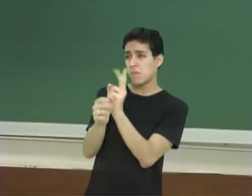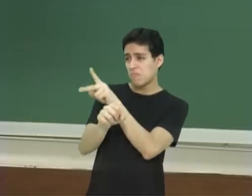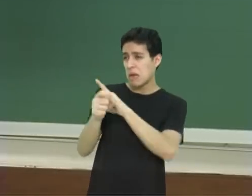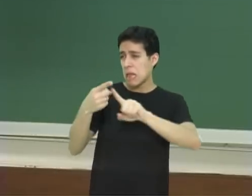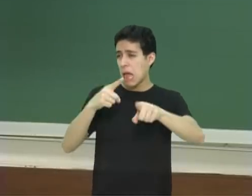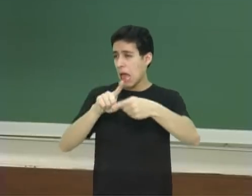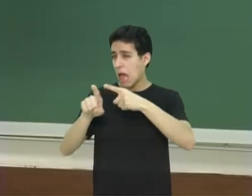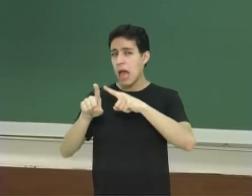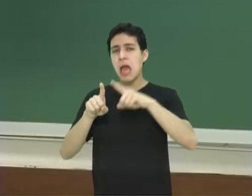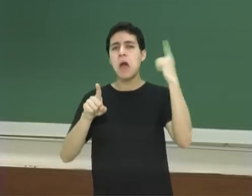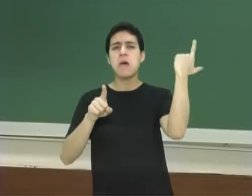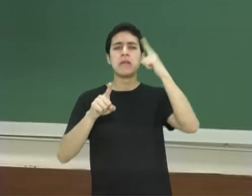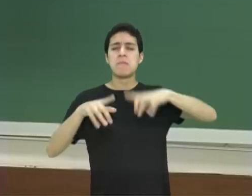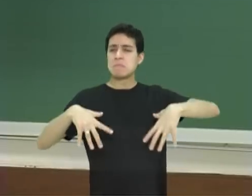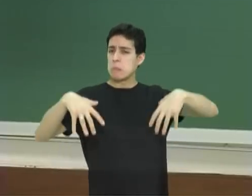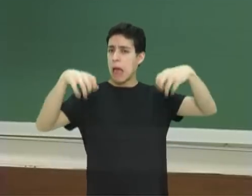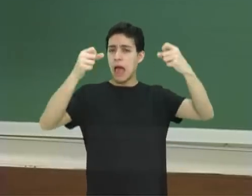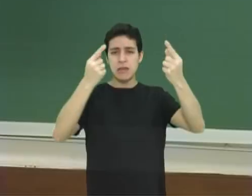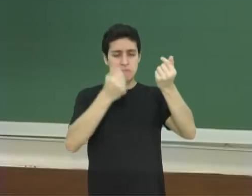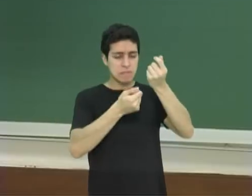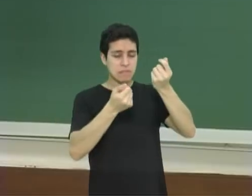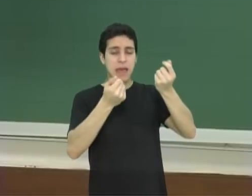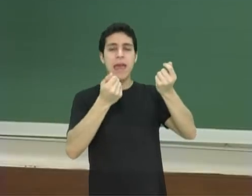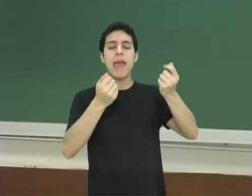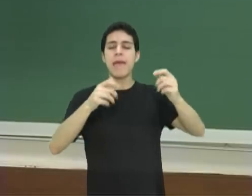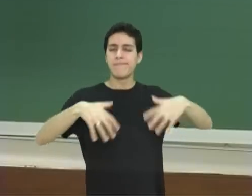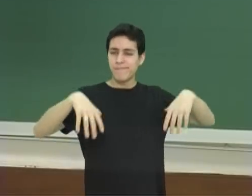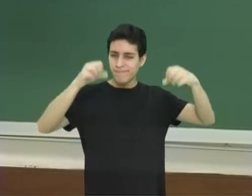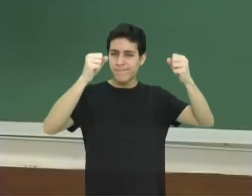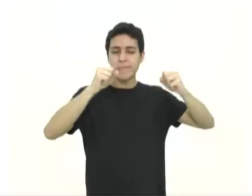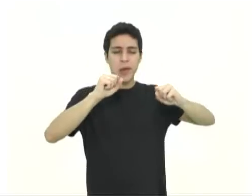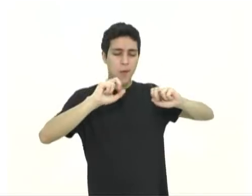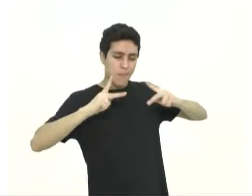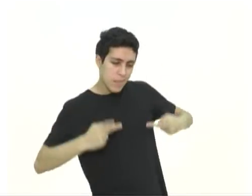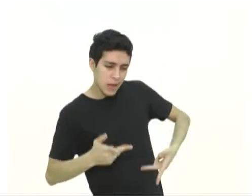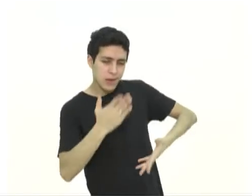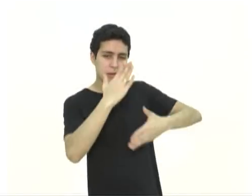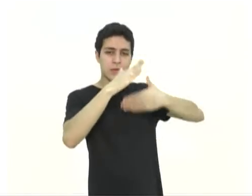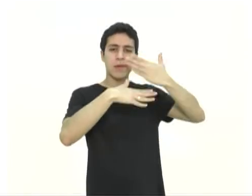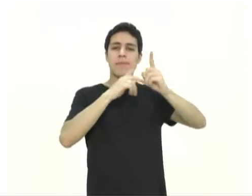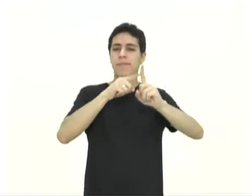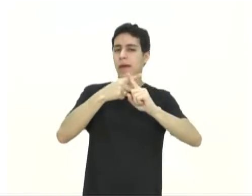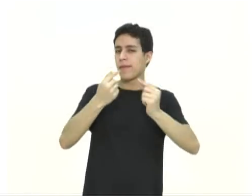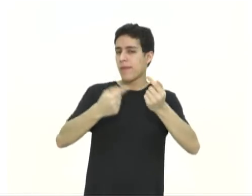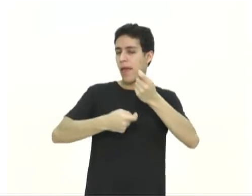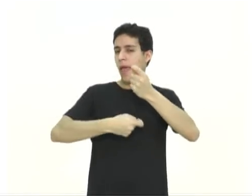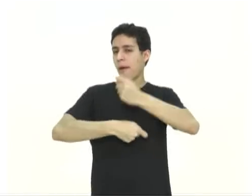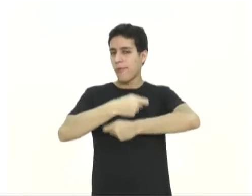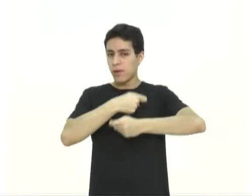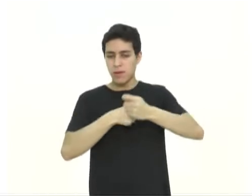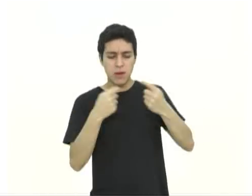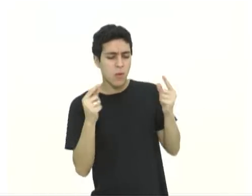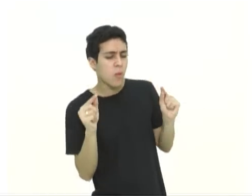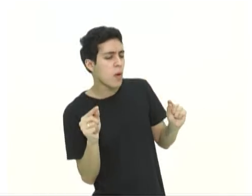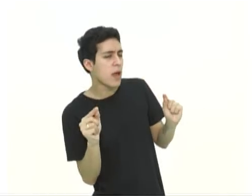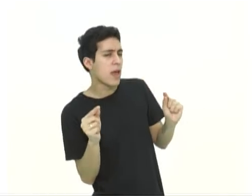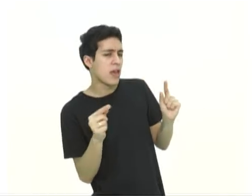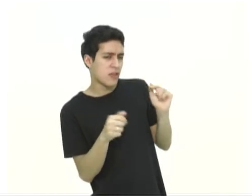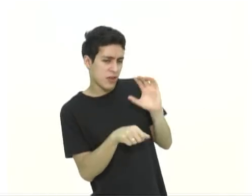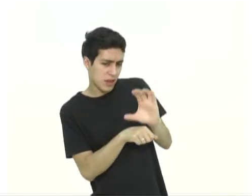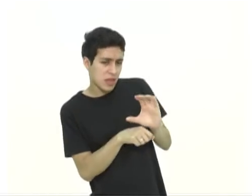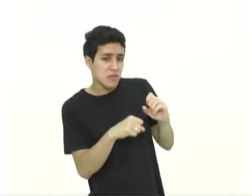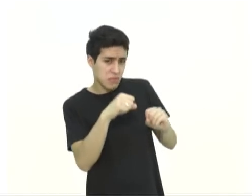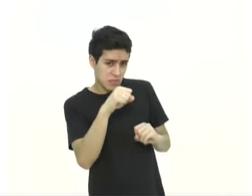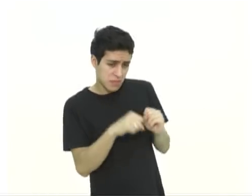desenvolvimento verdadeiro, desenvolvimento humano, aliado ao crescimento econômico, são necessários investimentos na indústria?